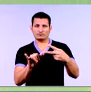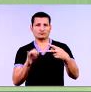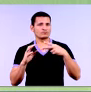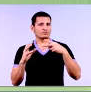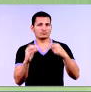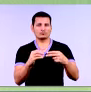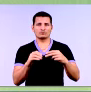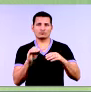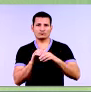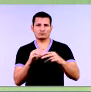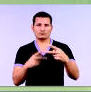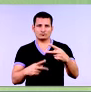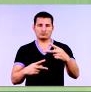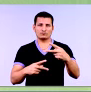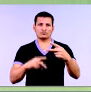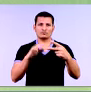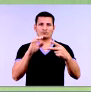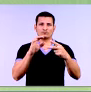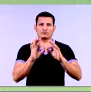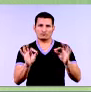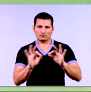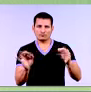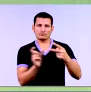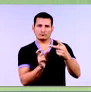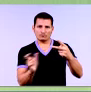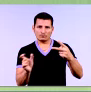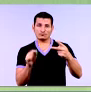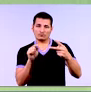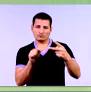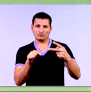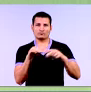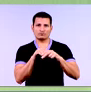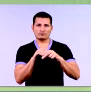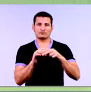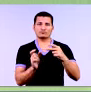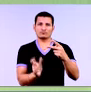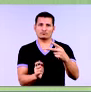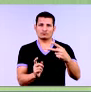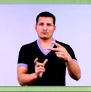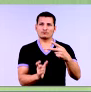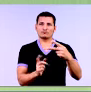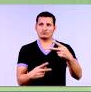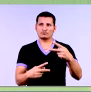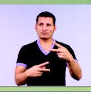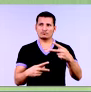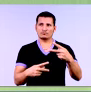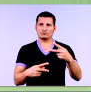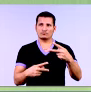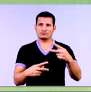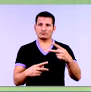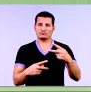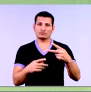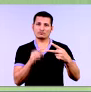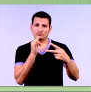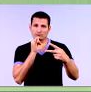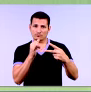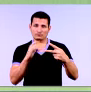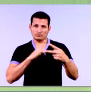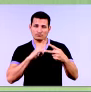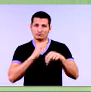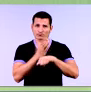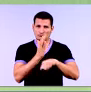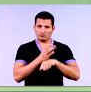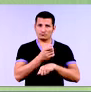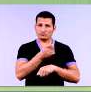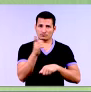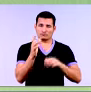código que vocês forem inserir vai estar aqui dentro. Então, quando houver uma atividade que solicite a